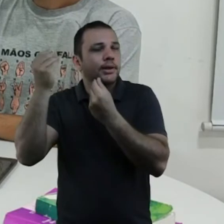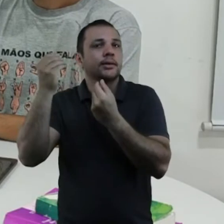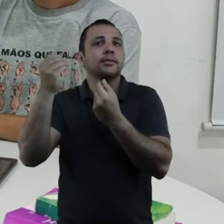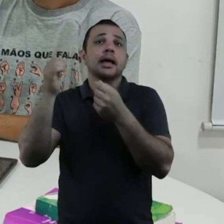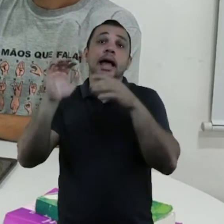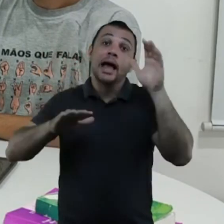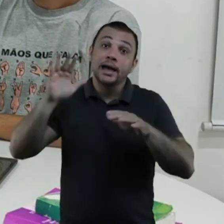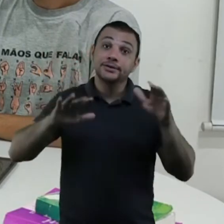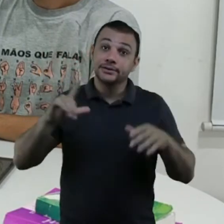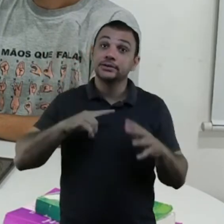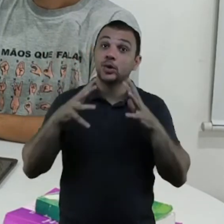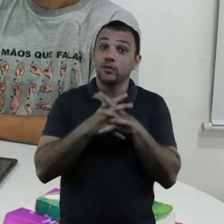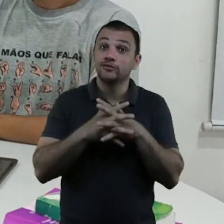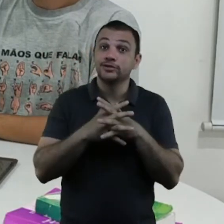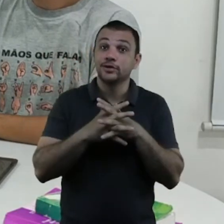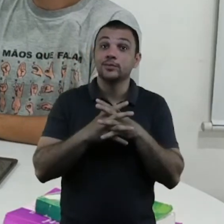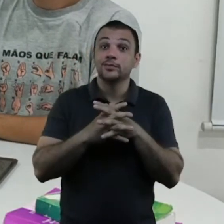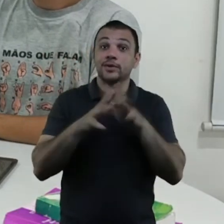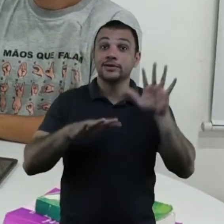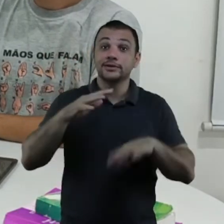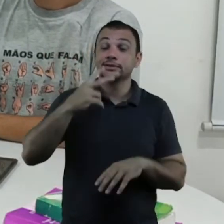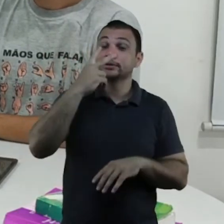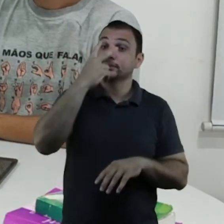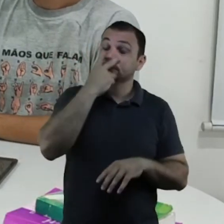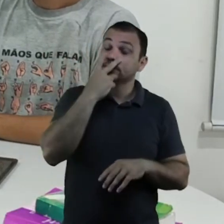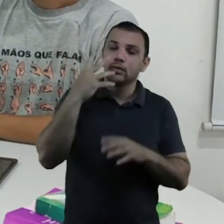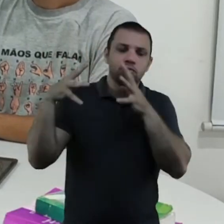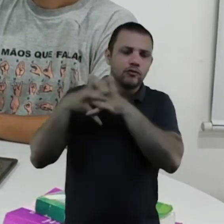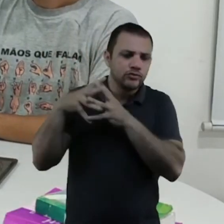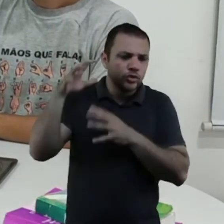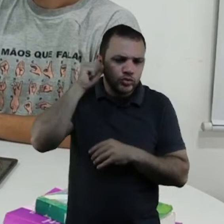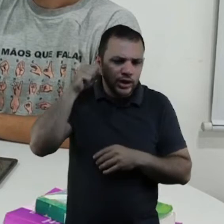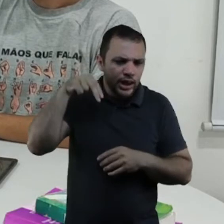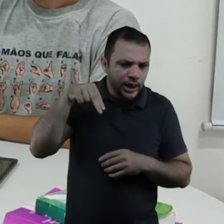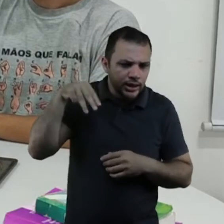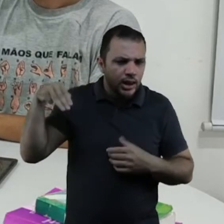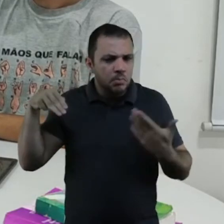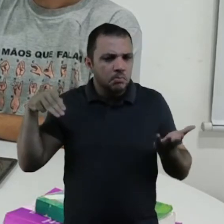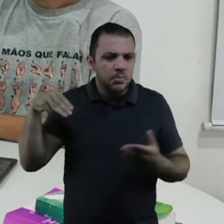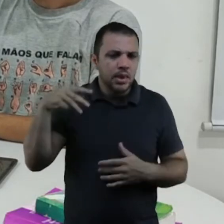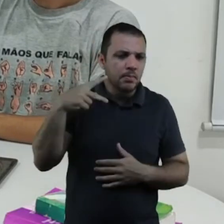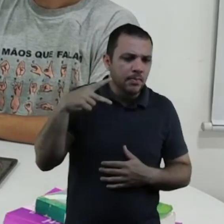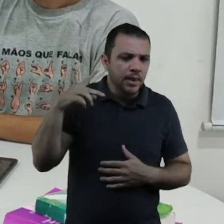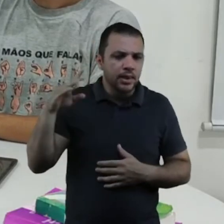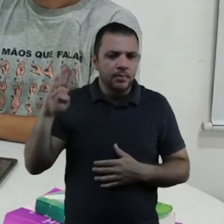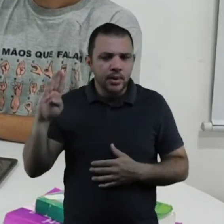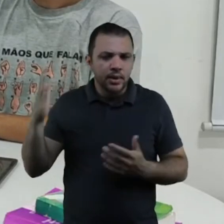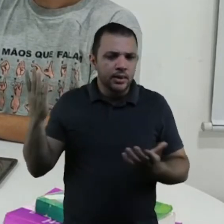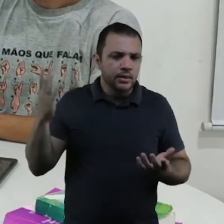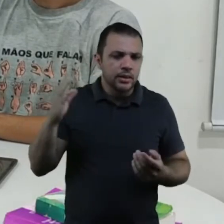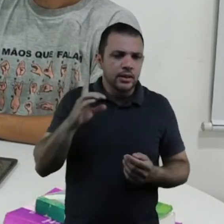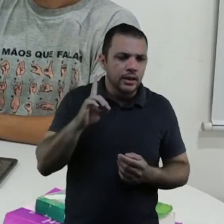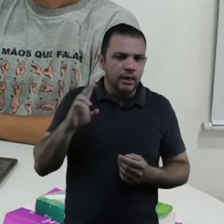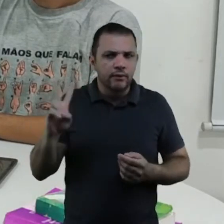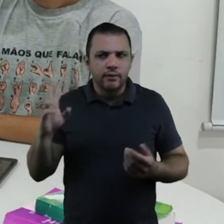N, P, B, D, V. Algumas pessoas com deficiência, elas têm essa confusão, elas fazem um pouco essa